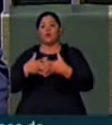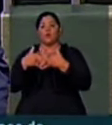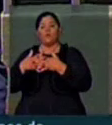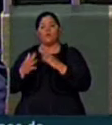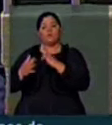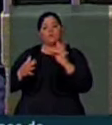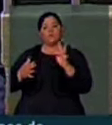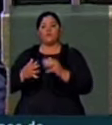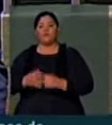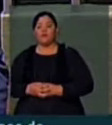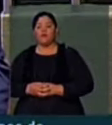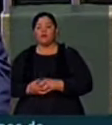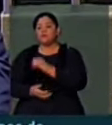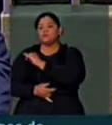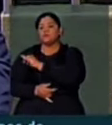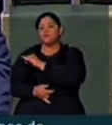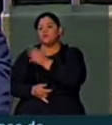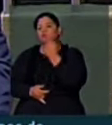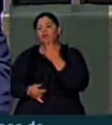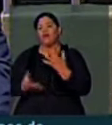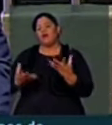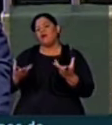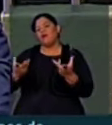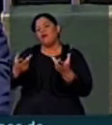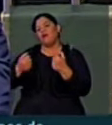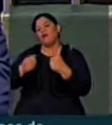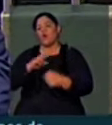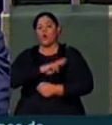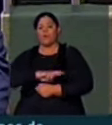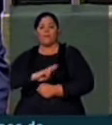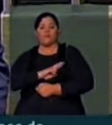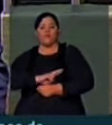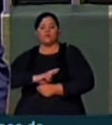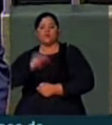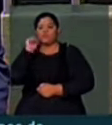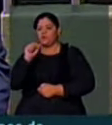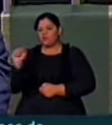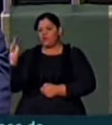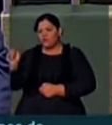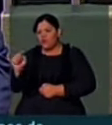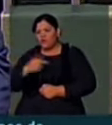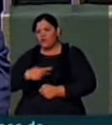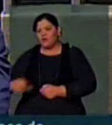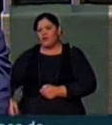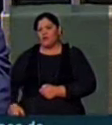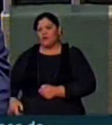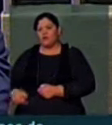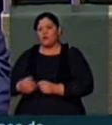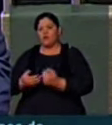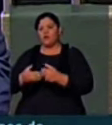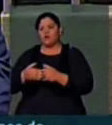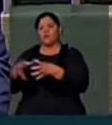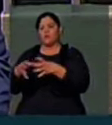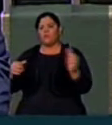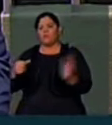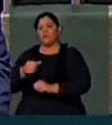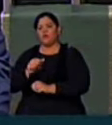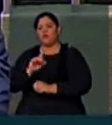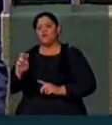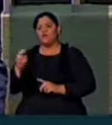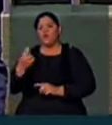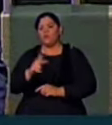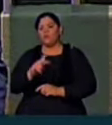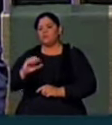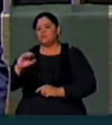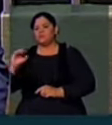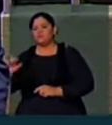que isso tudo era muito romântico. Uma mulher que integrou grupos piores que a ADA, CV ou